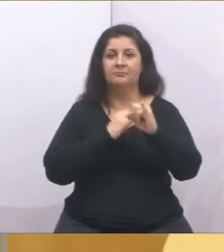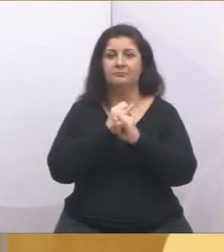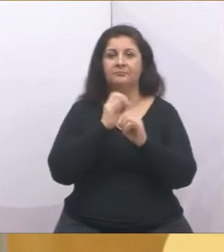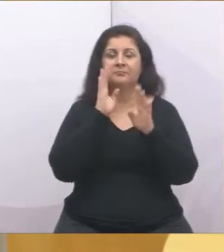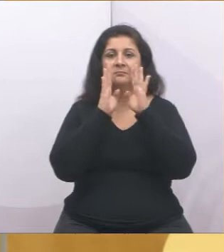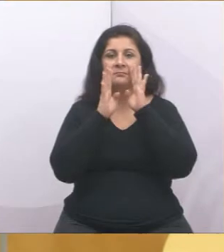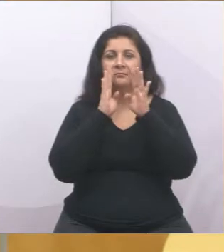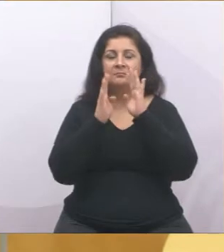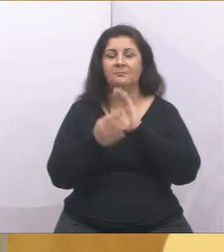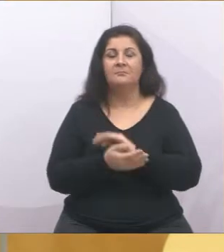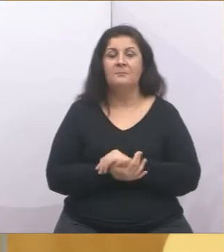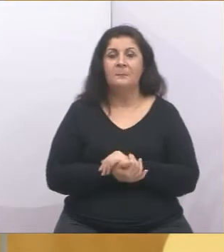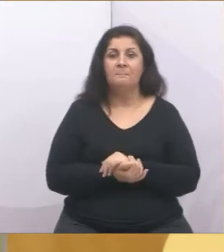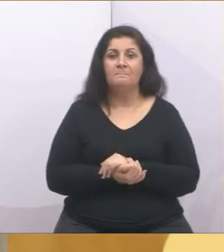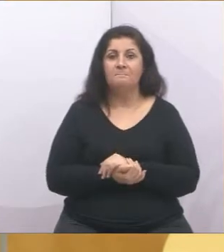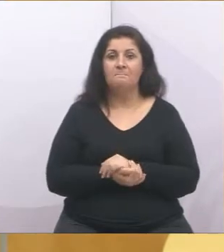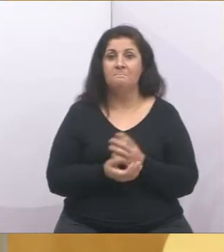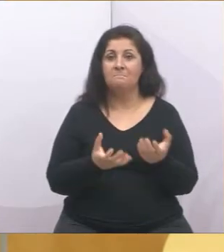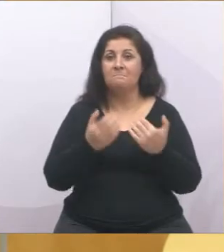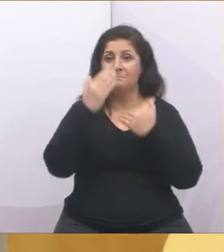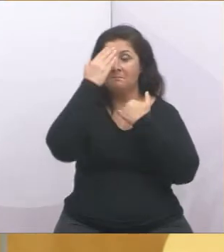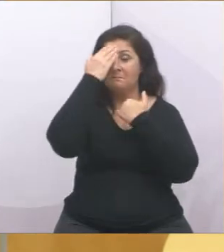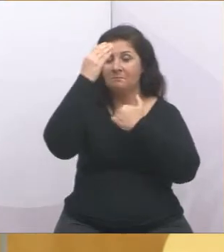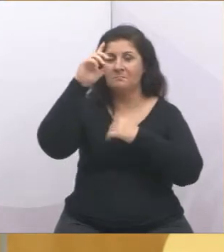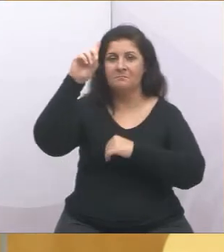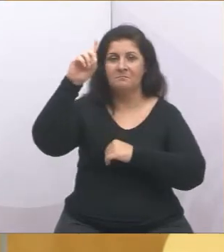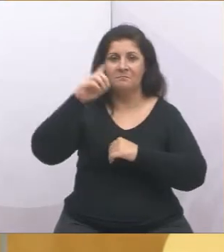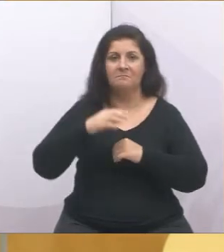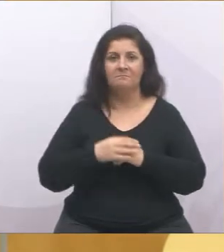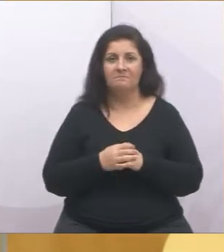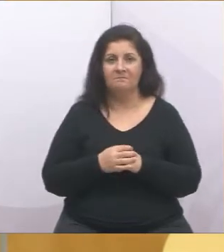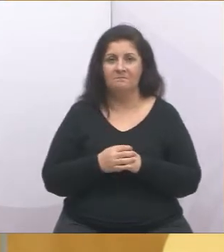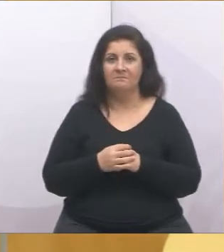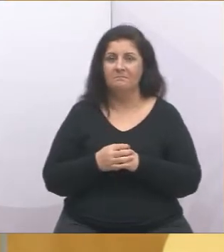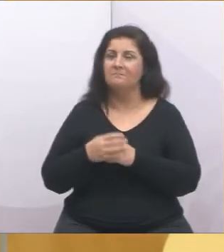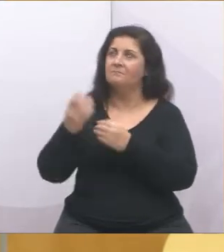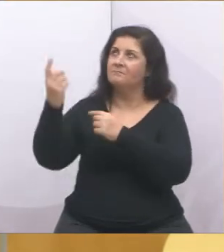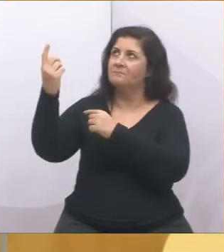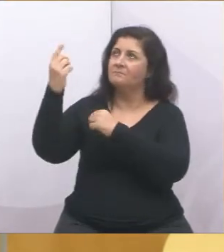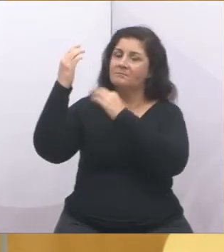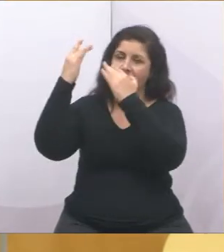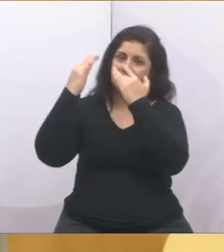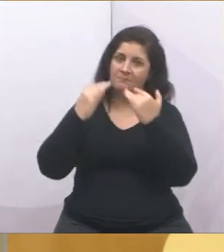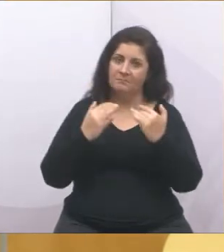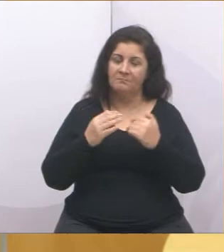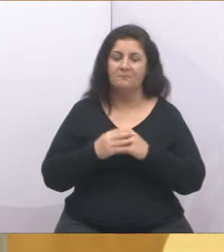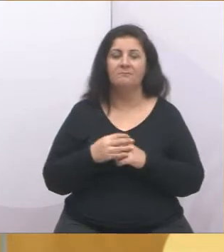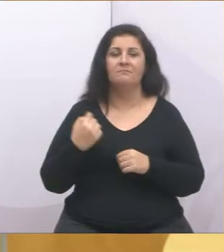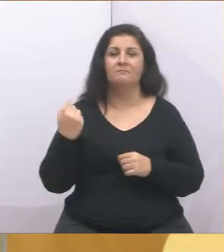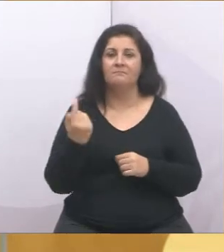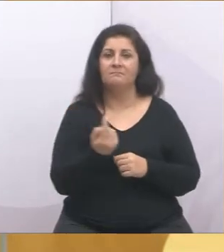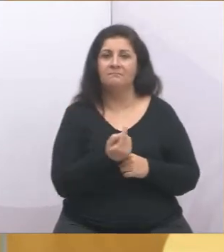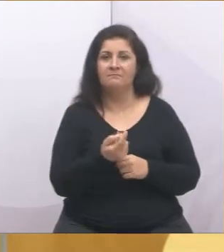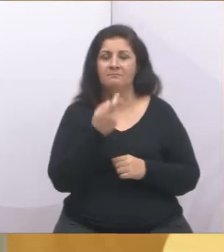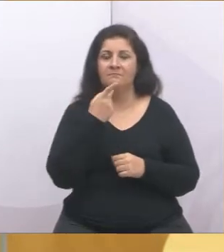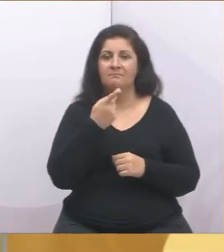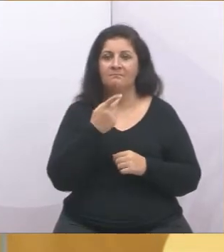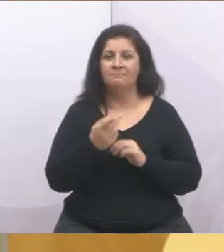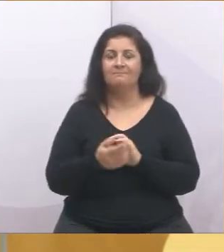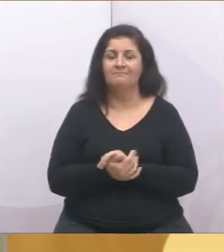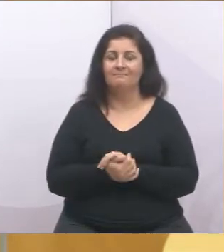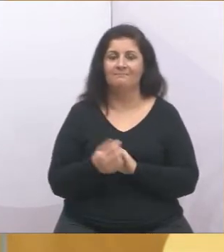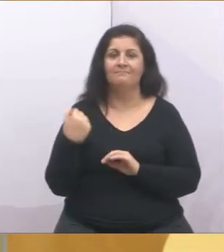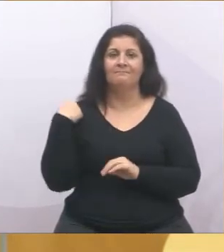Facebook. Quero agradecer a Deus por me permitir que mais um dia eu esteja aqui para falar um pouquinho, dessa vez, da